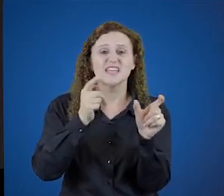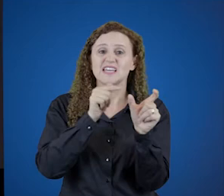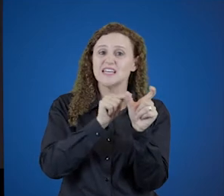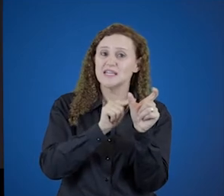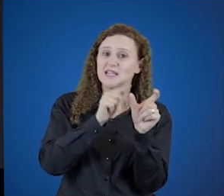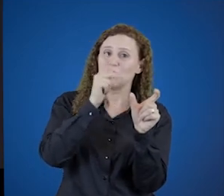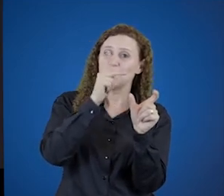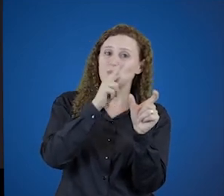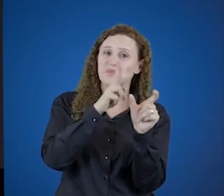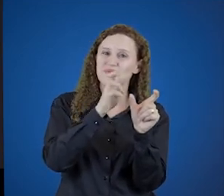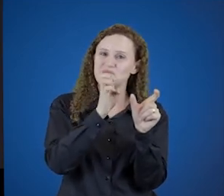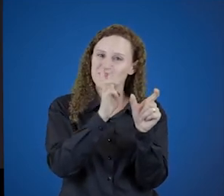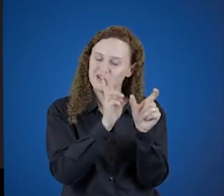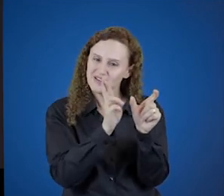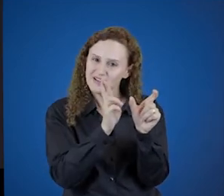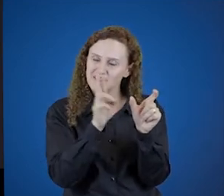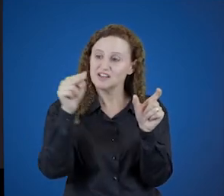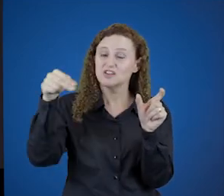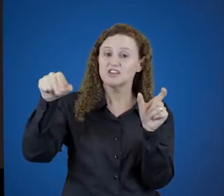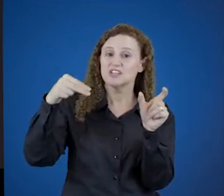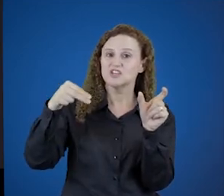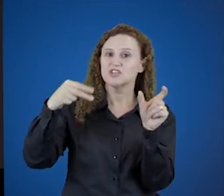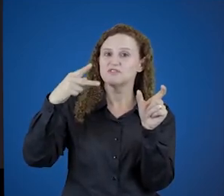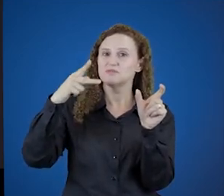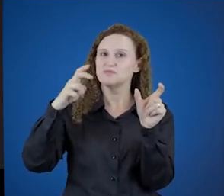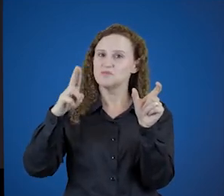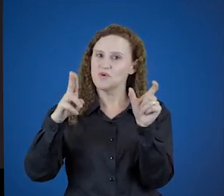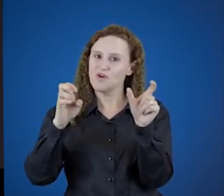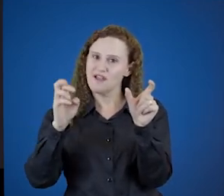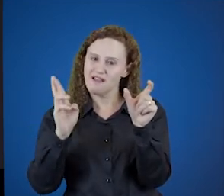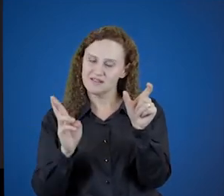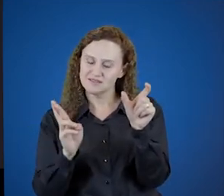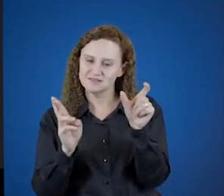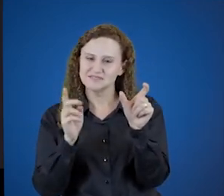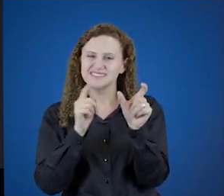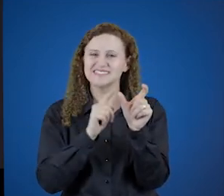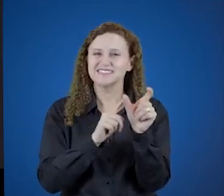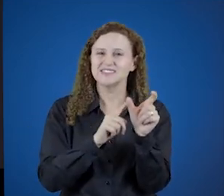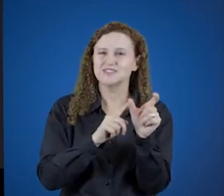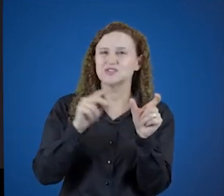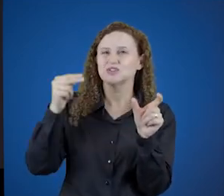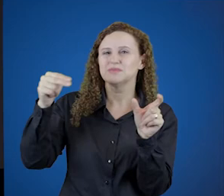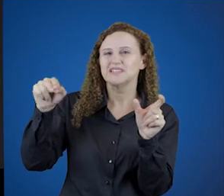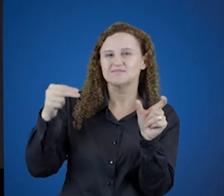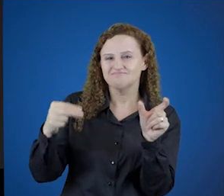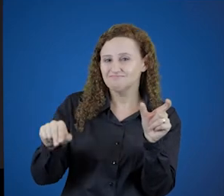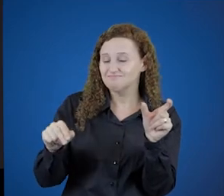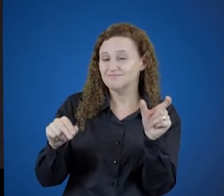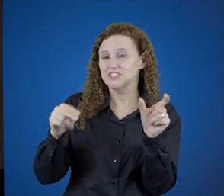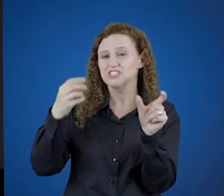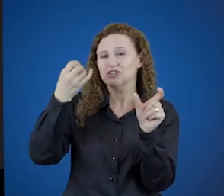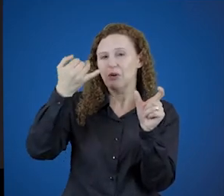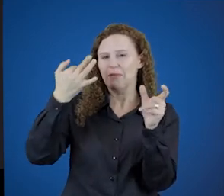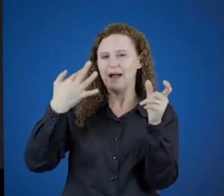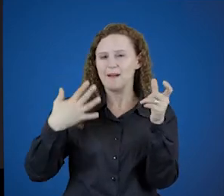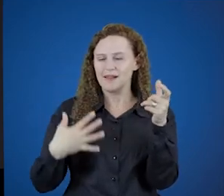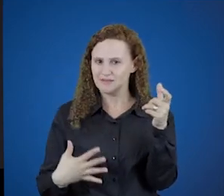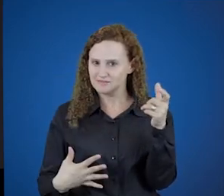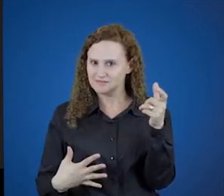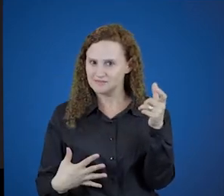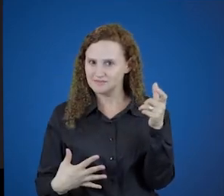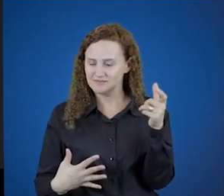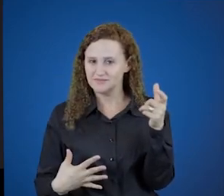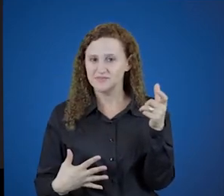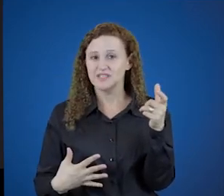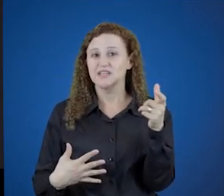então se eu for declinar a palavra puer no nominativo power no genitivo Pueri no dativo